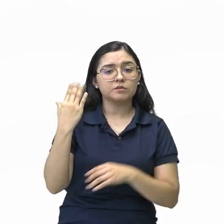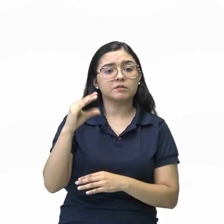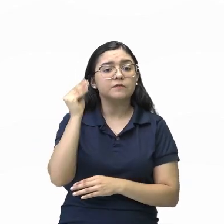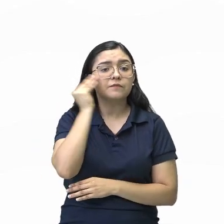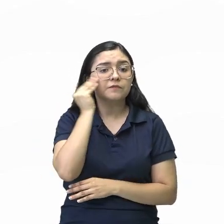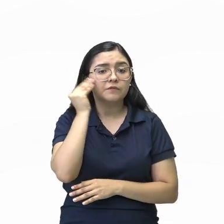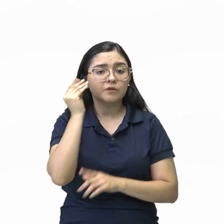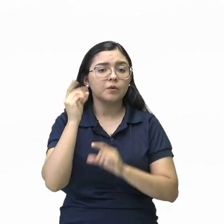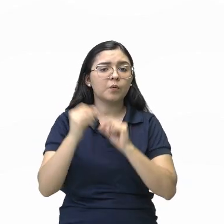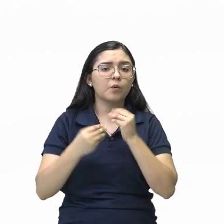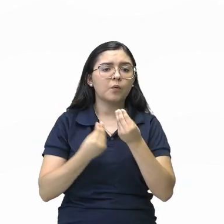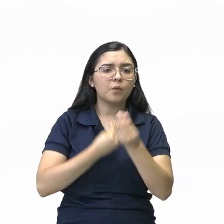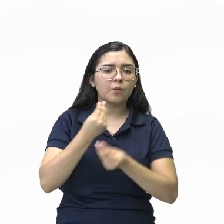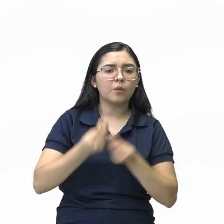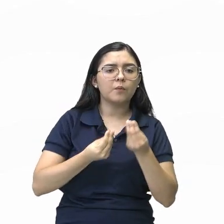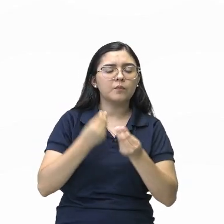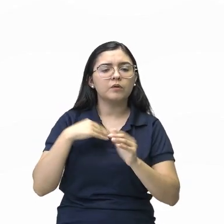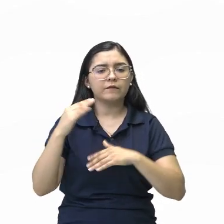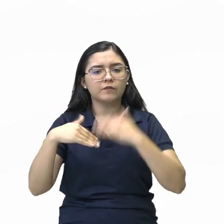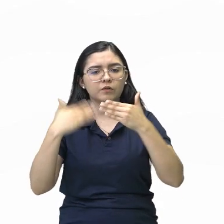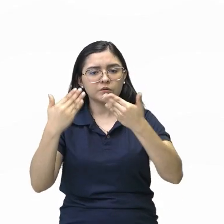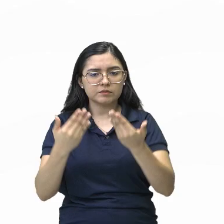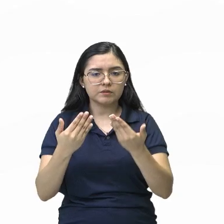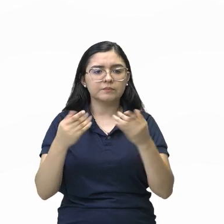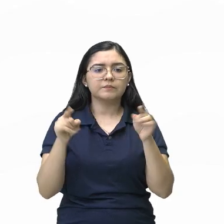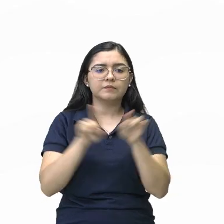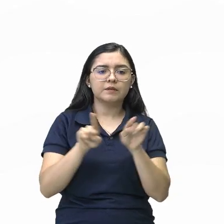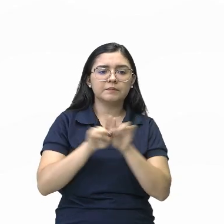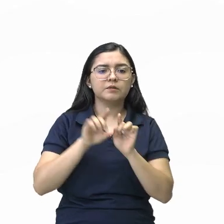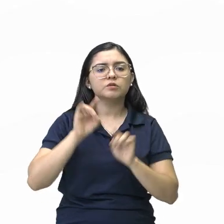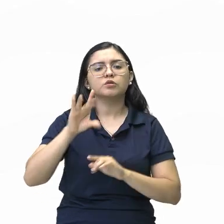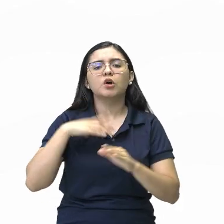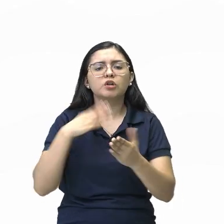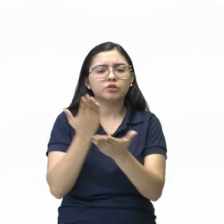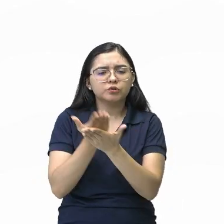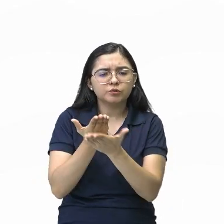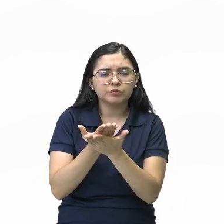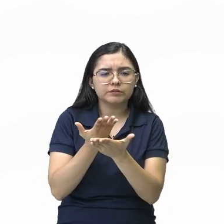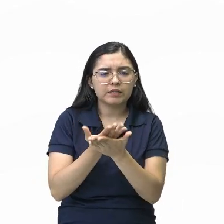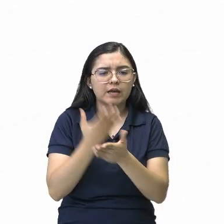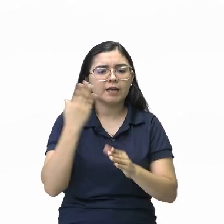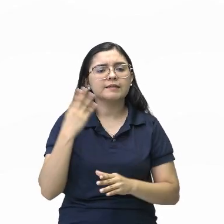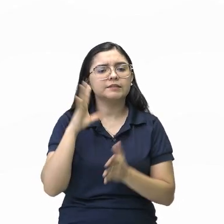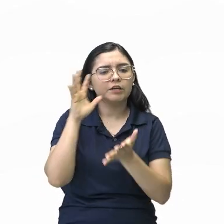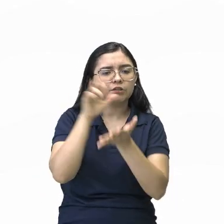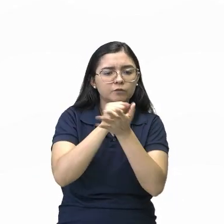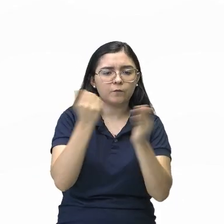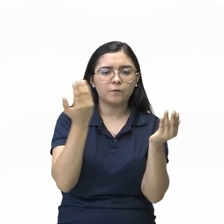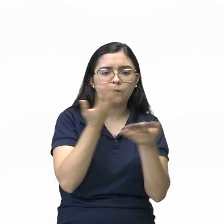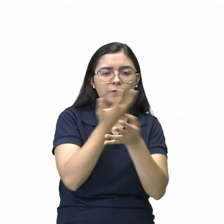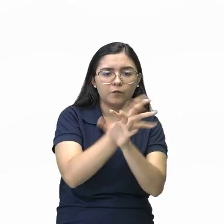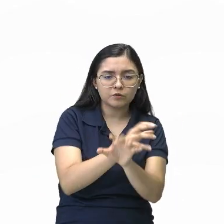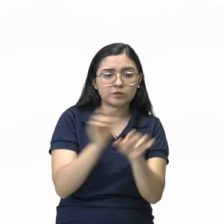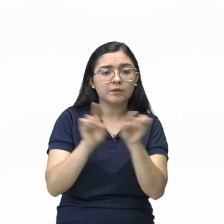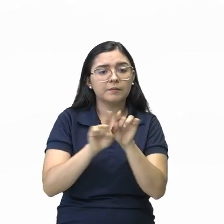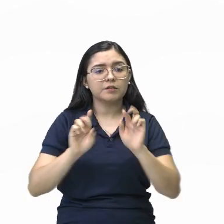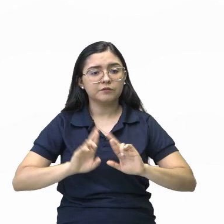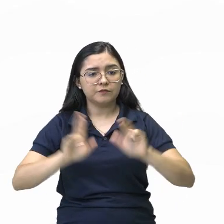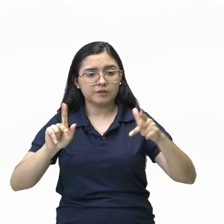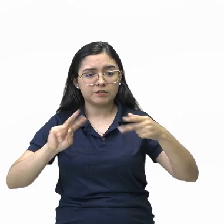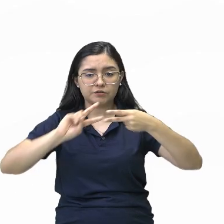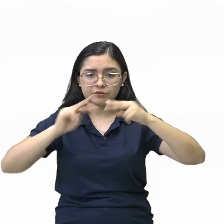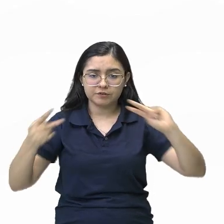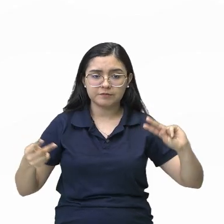a evolução em curso, ao invés de apenas estudarem registros fósseis ou diferenças